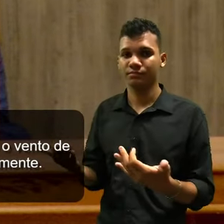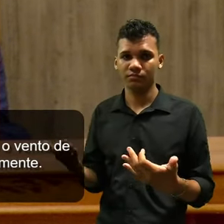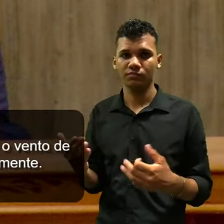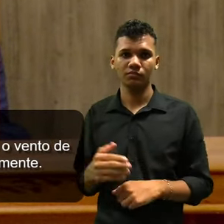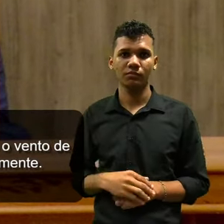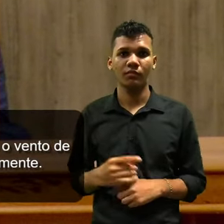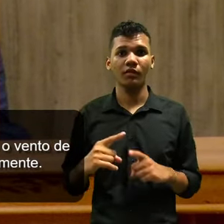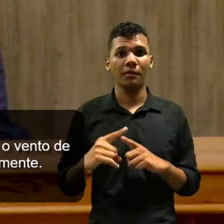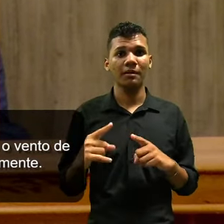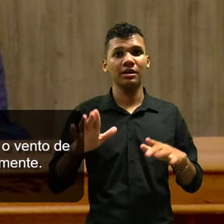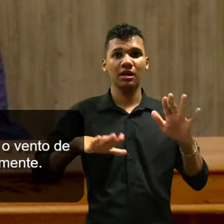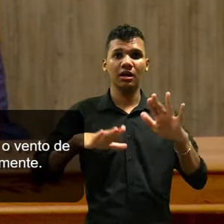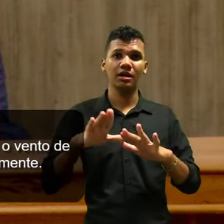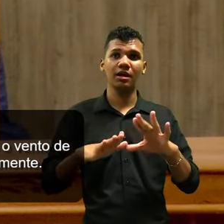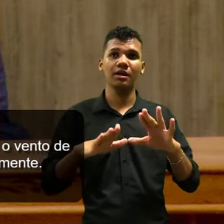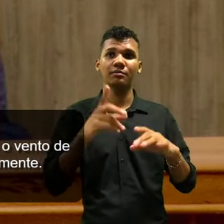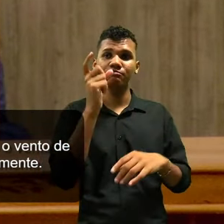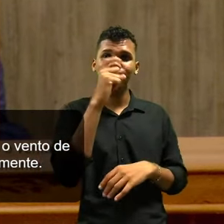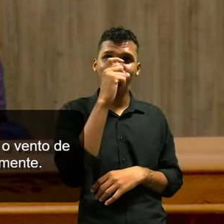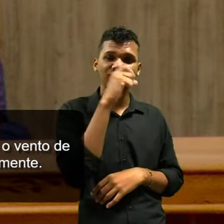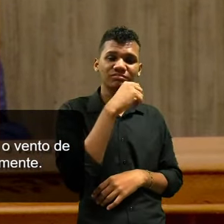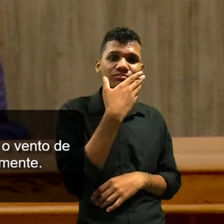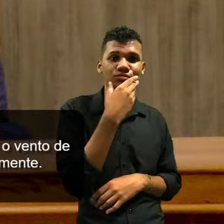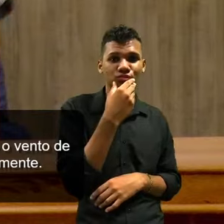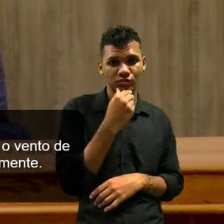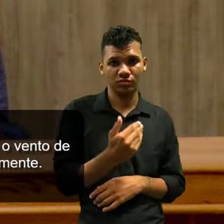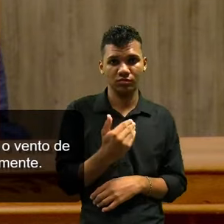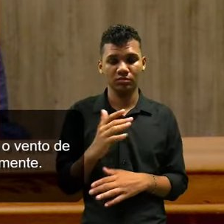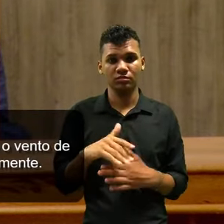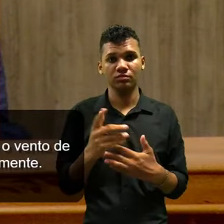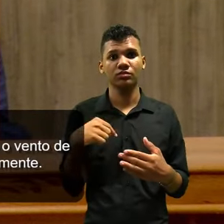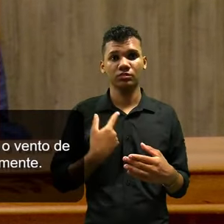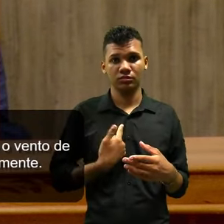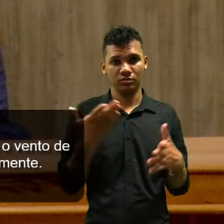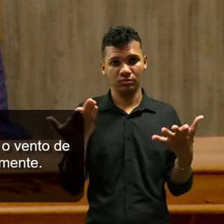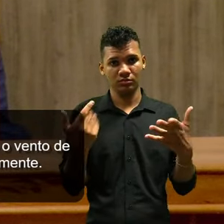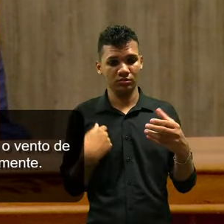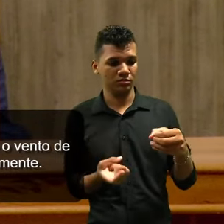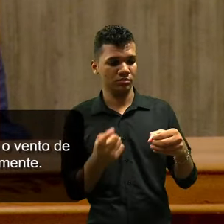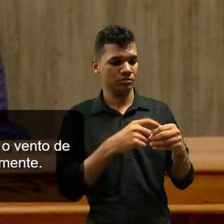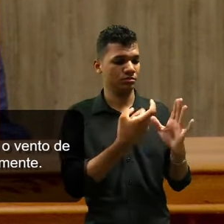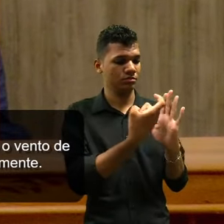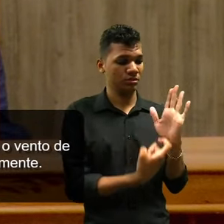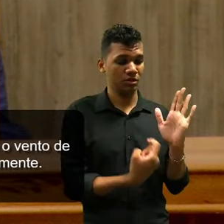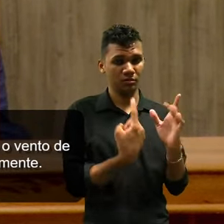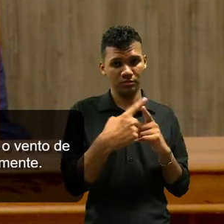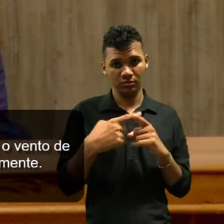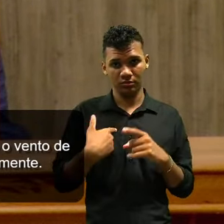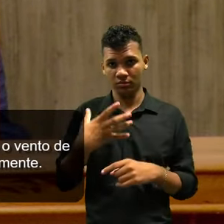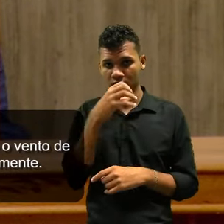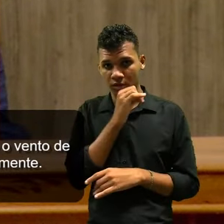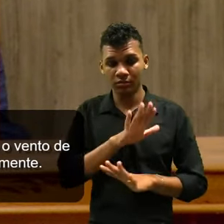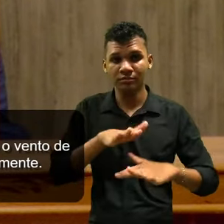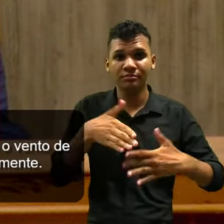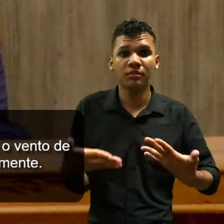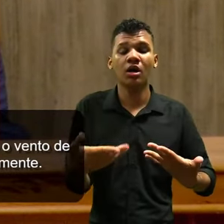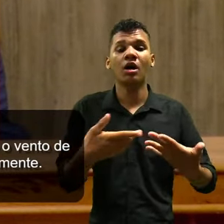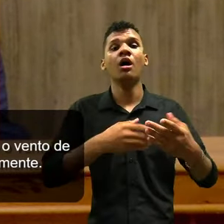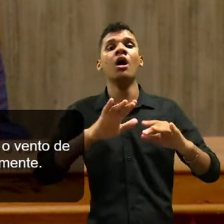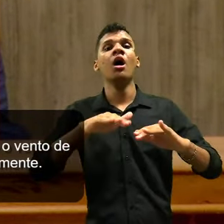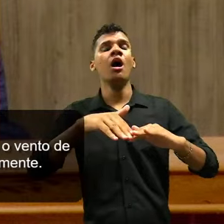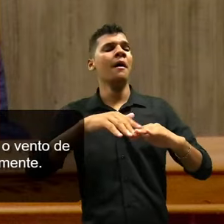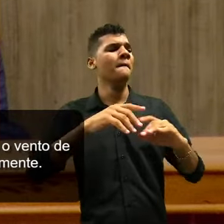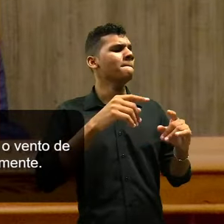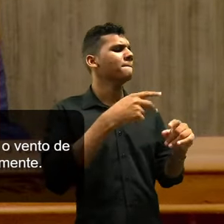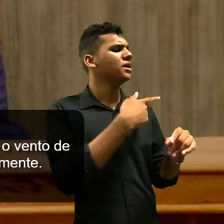pelo engano dos hom Então vamos voltar agora lá para texto para m correr aqui quais são os problemas